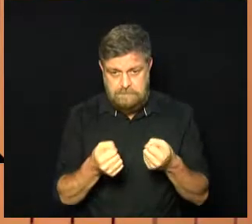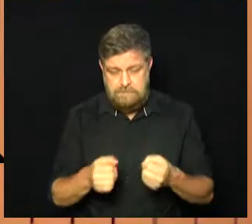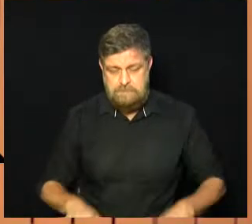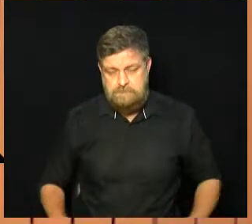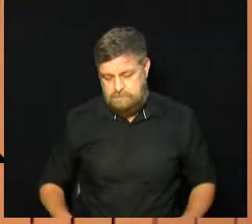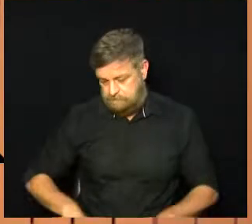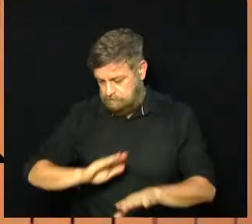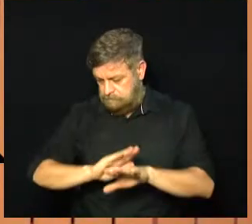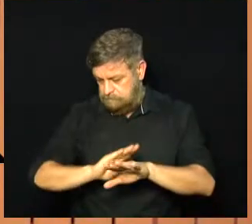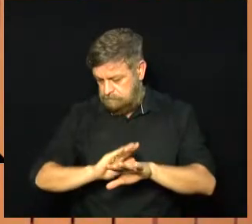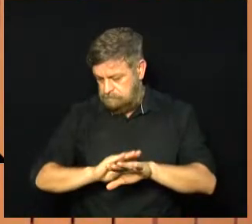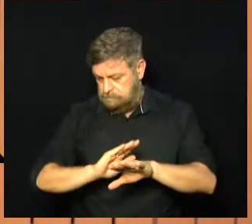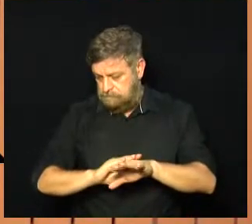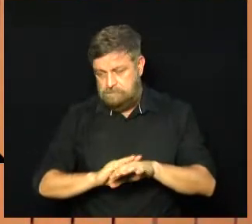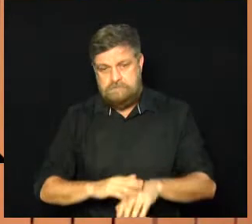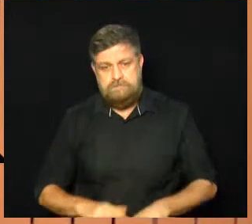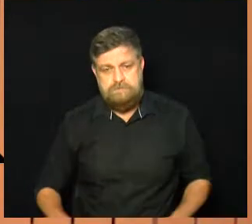efetivar